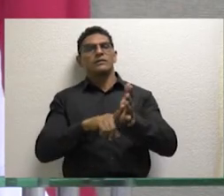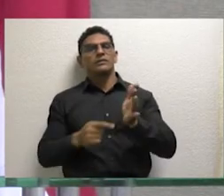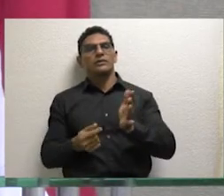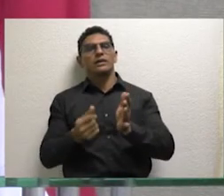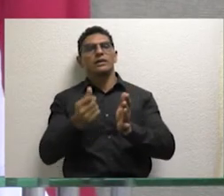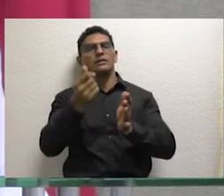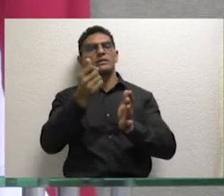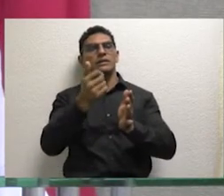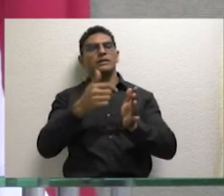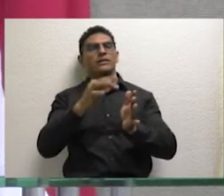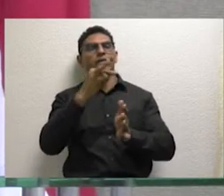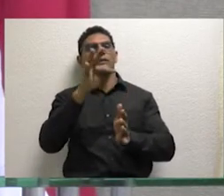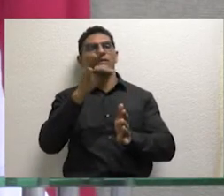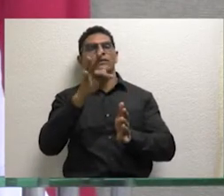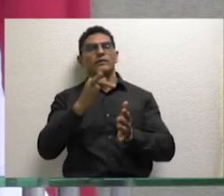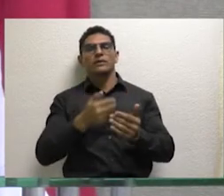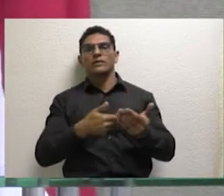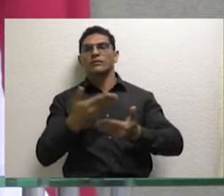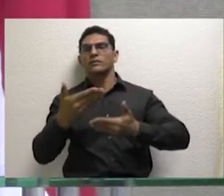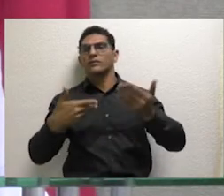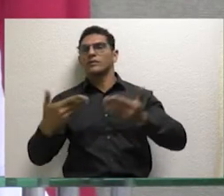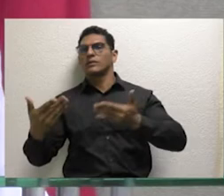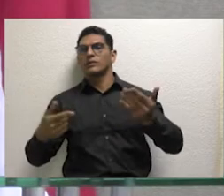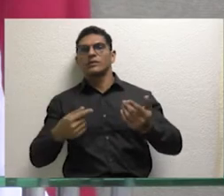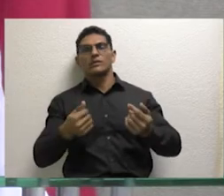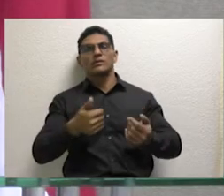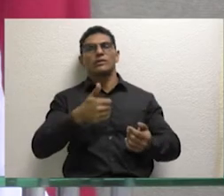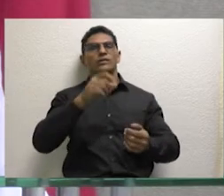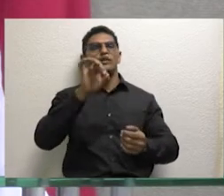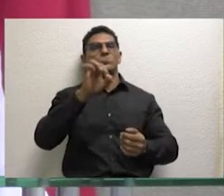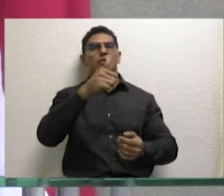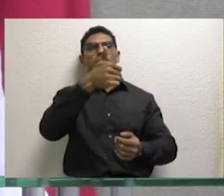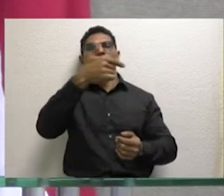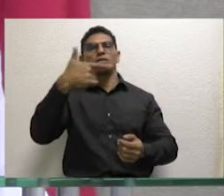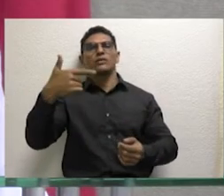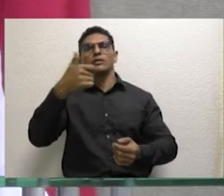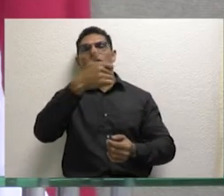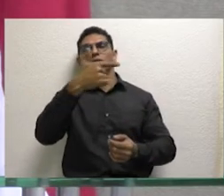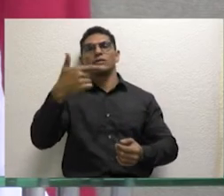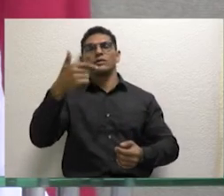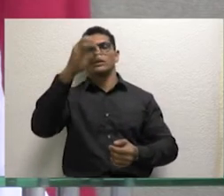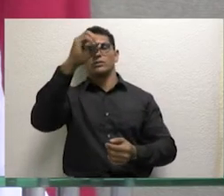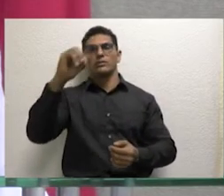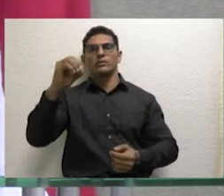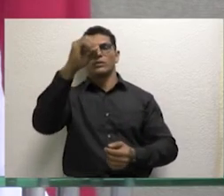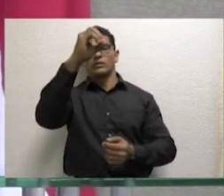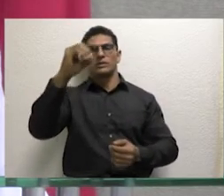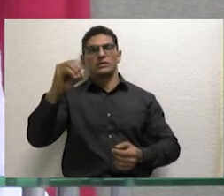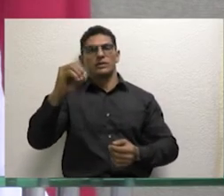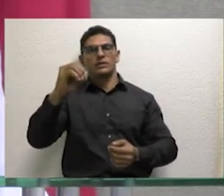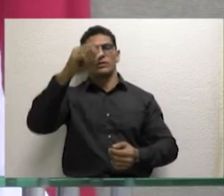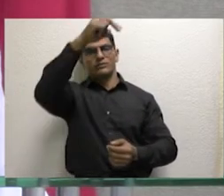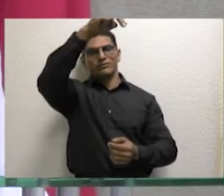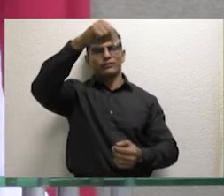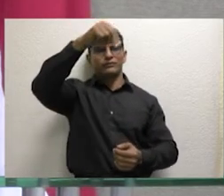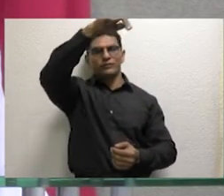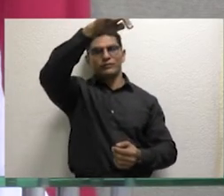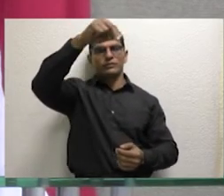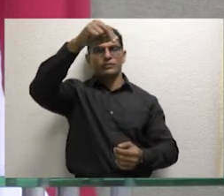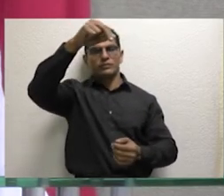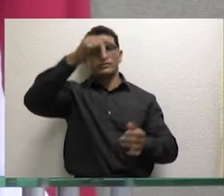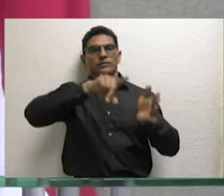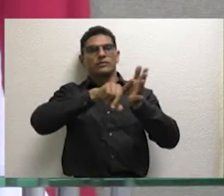dessas renúncias que mostram que apenas 12% da renúncia fiscal do país vem da região norte e 8,5